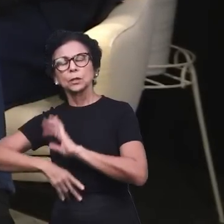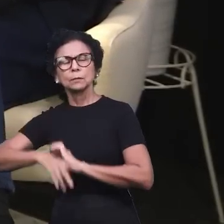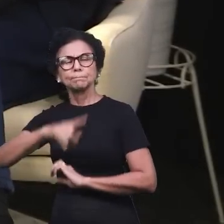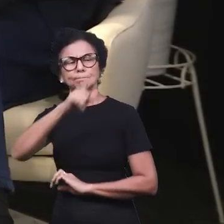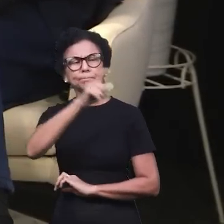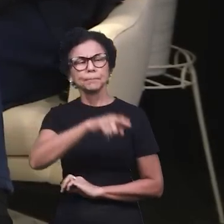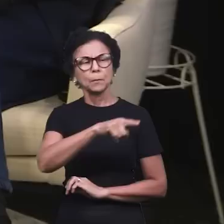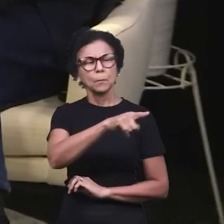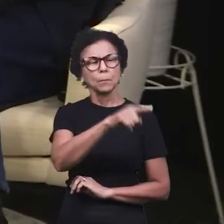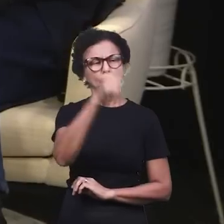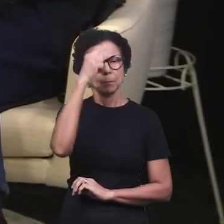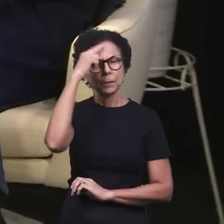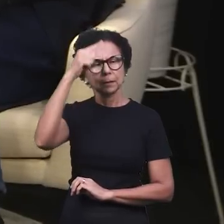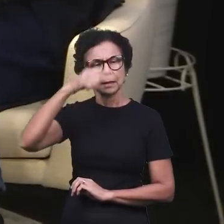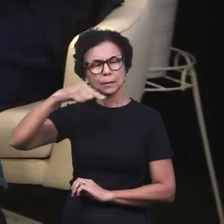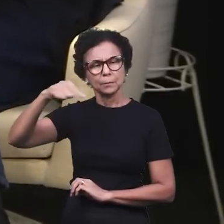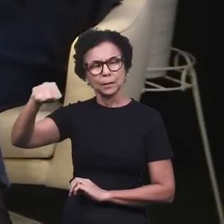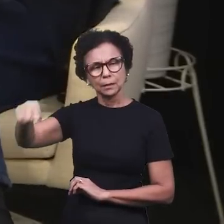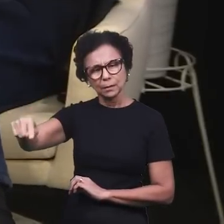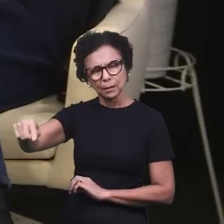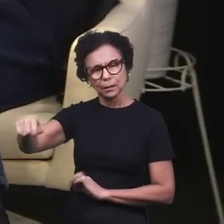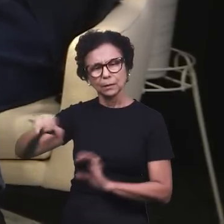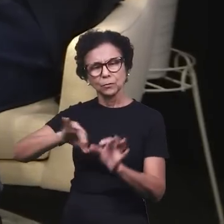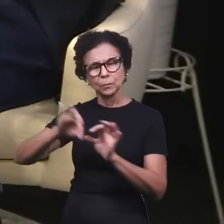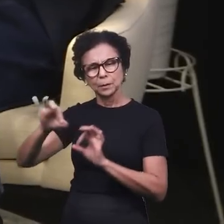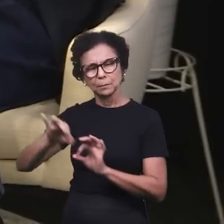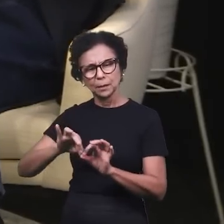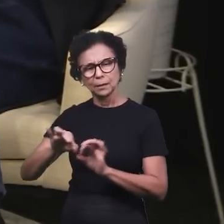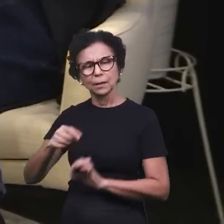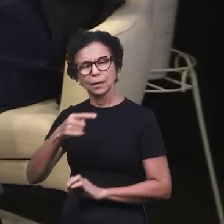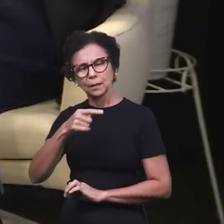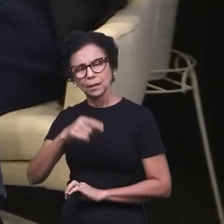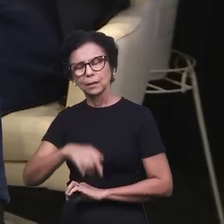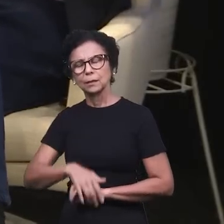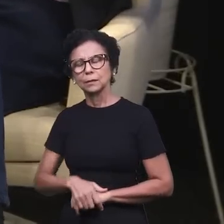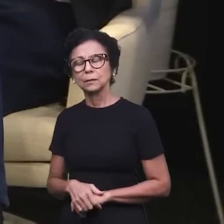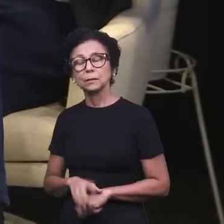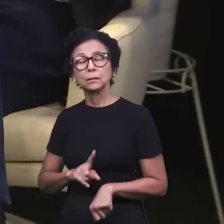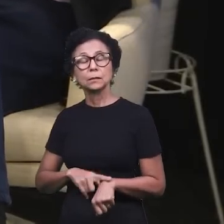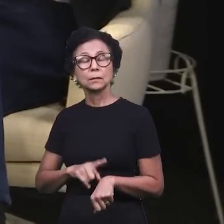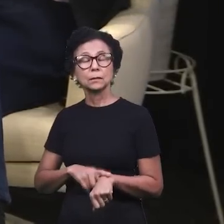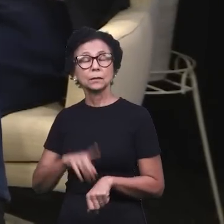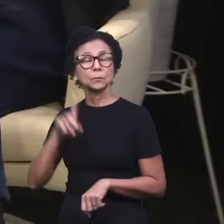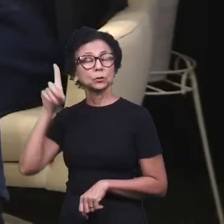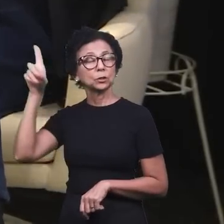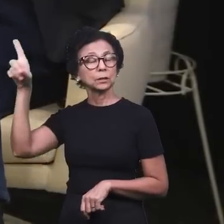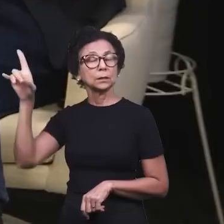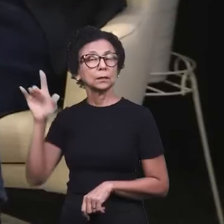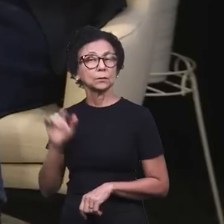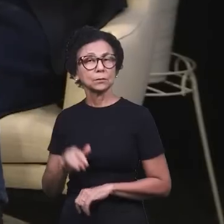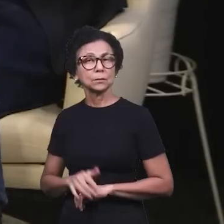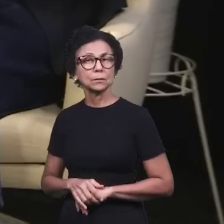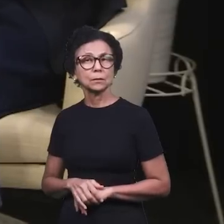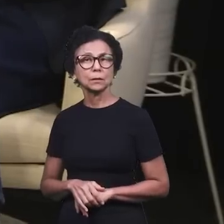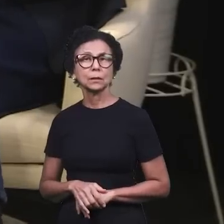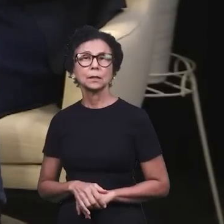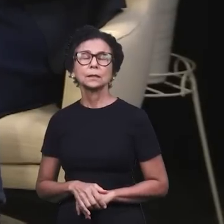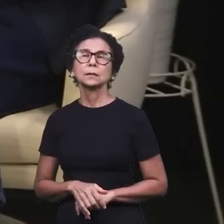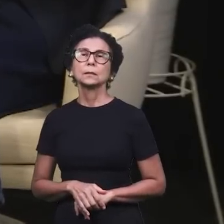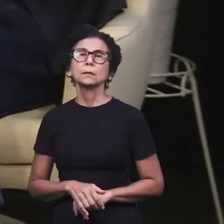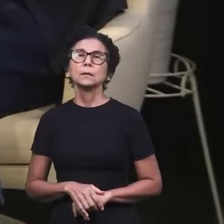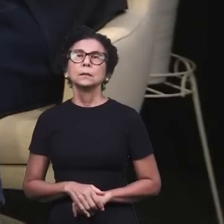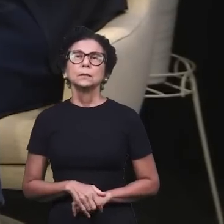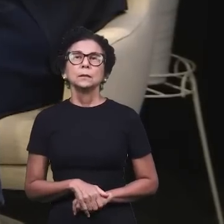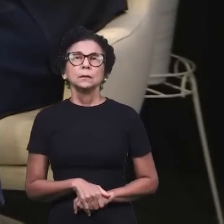dizer, é o tempo dele. Quer dizer, como nós poderíamos, e eu digo isso, entendeu? O seguinte, que eu já estou desde o início,